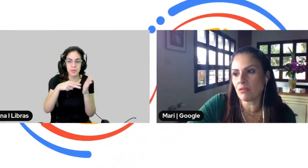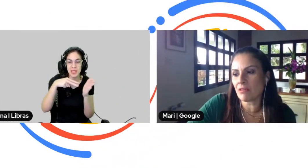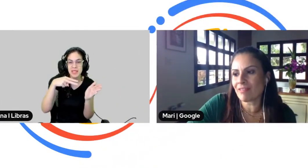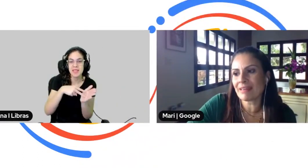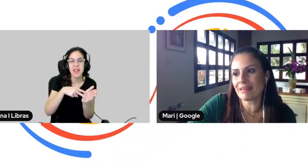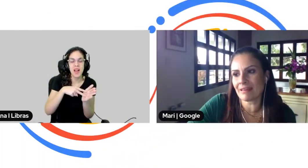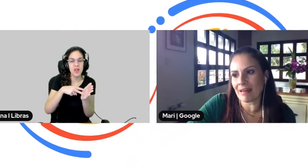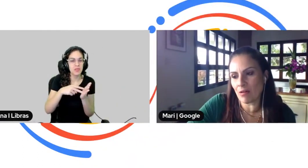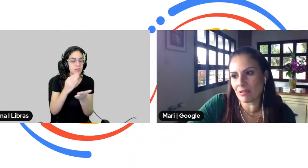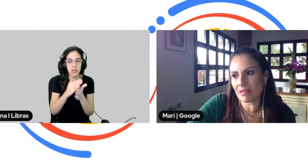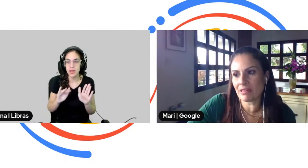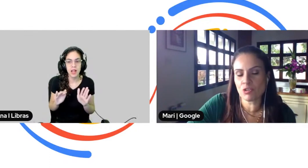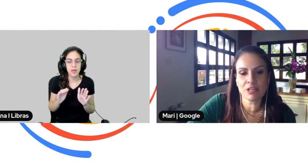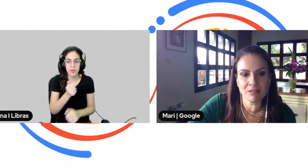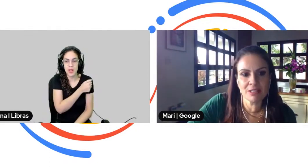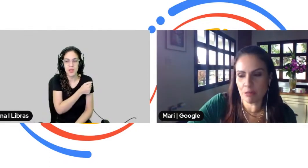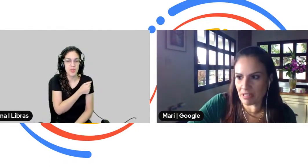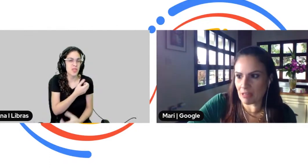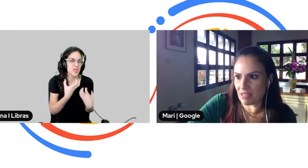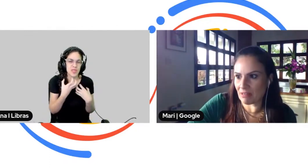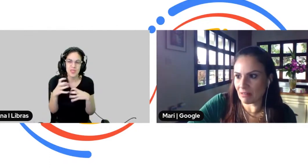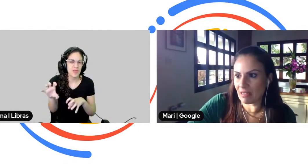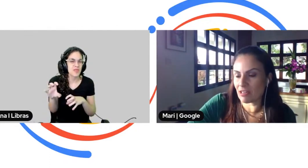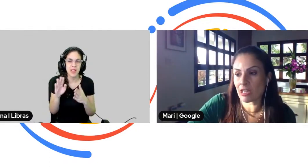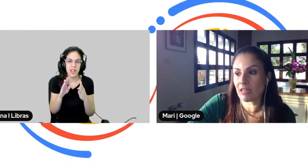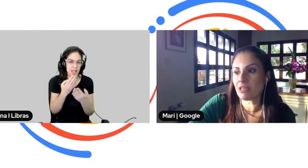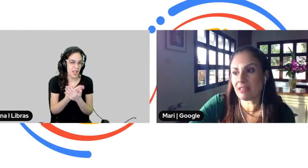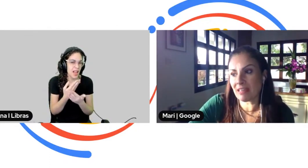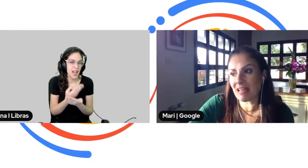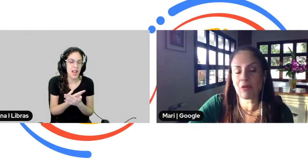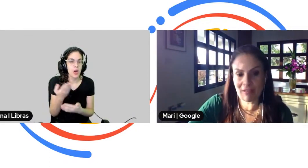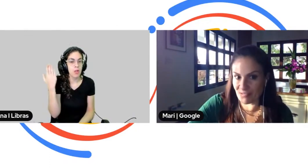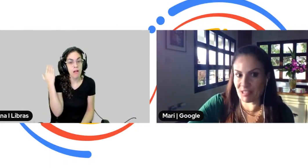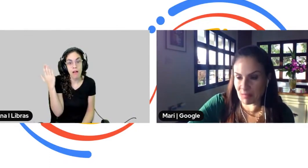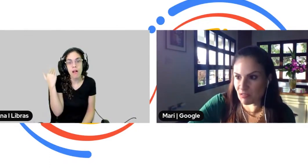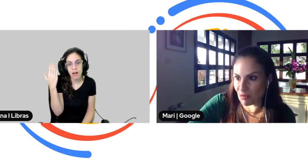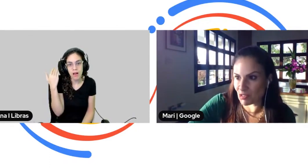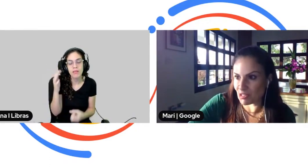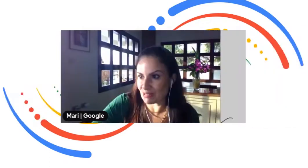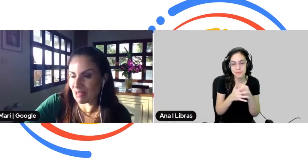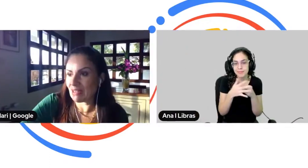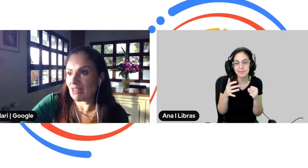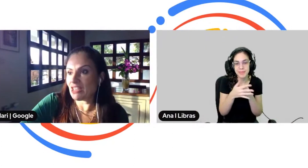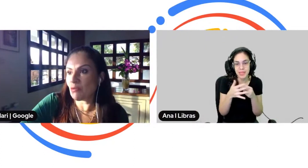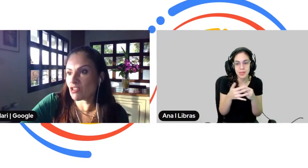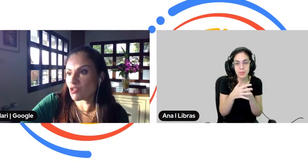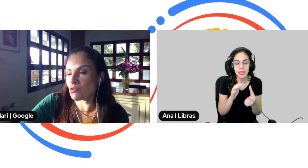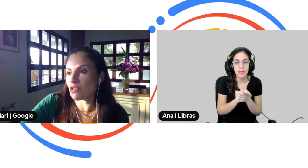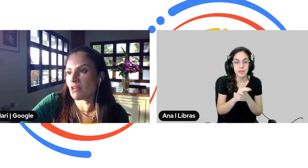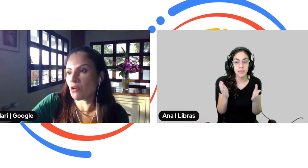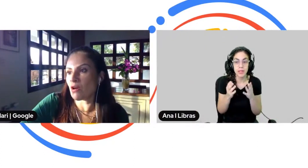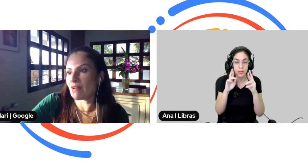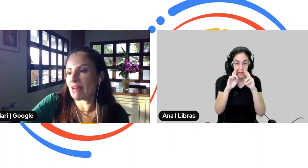acho que o aluno não vai querer a aula que ele tinha antes da pandemia. Ele já não queria, agora vai ficar mais forte. E